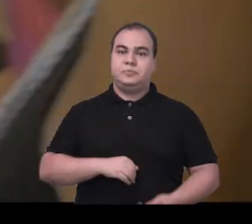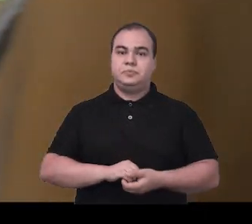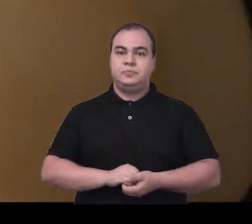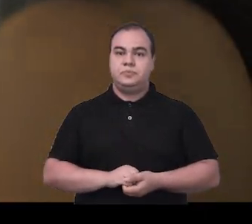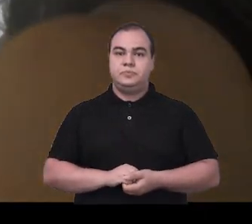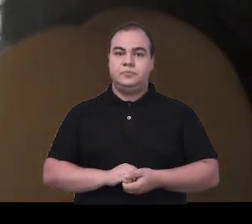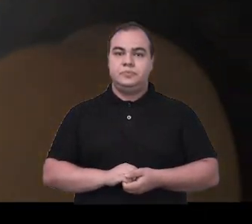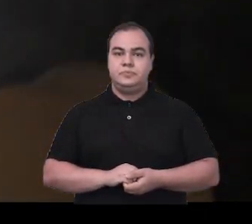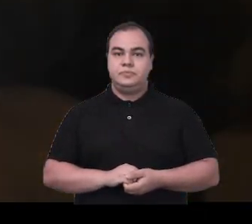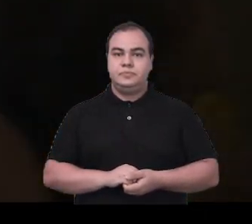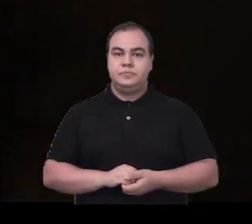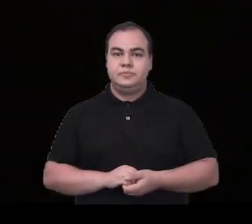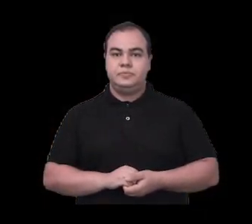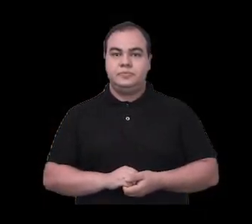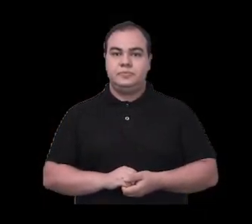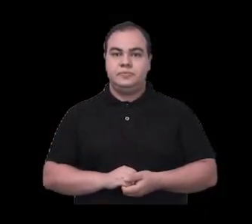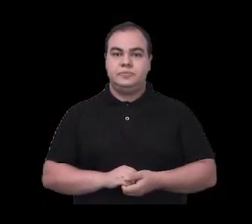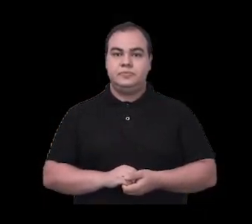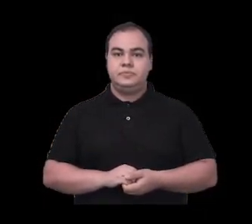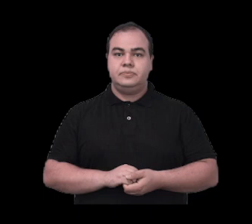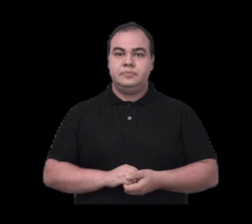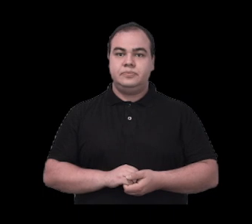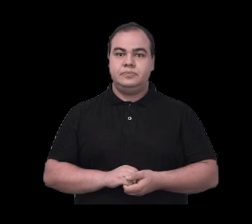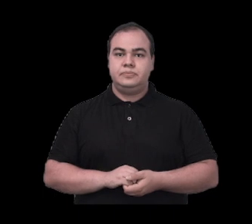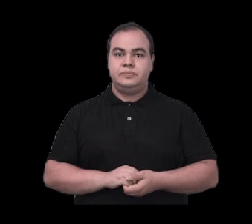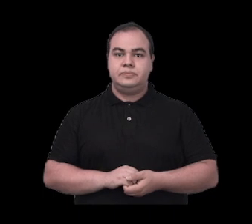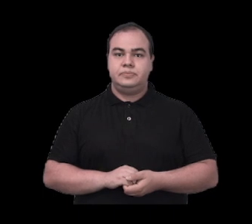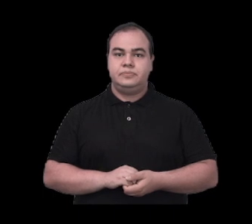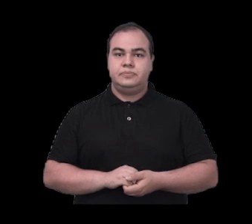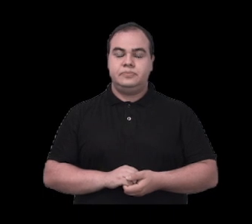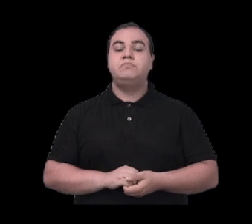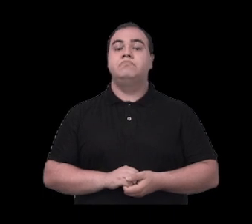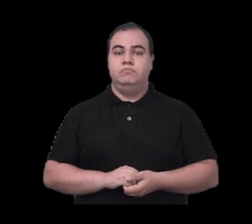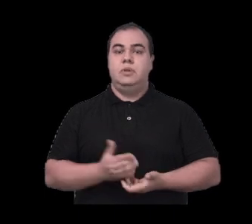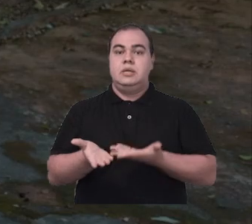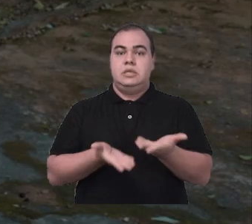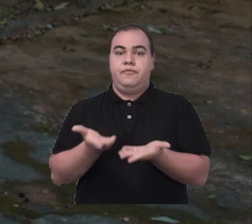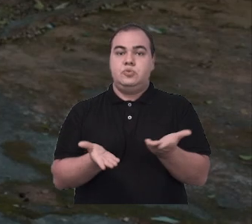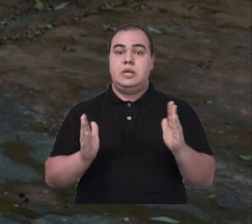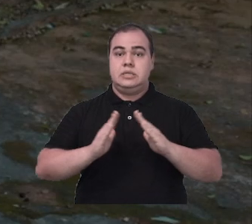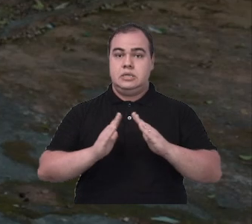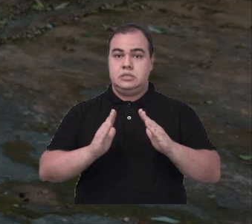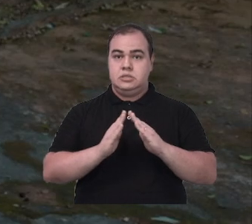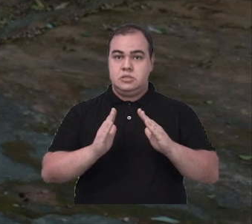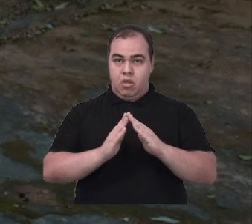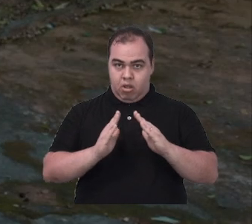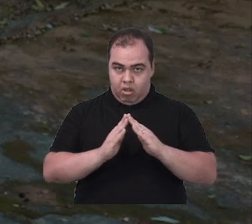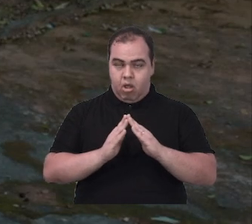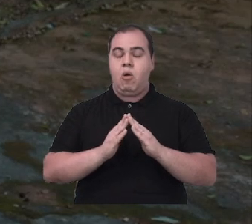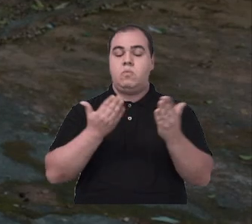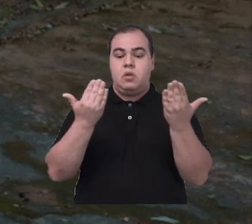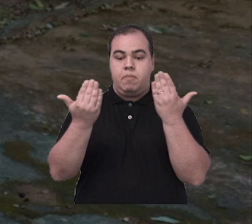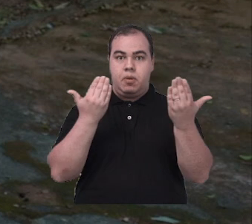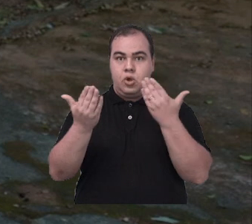paredes grafitadas, diversas mulheres dançam em roda. Elas usam saias coloridas e, em seguida, a imagem volta para os